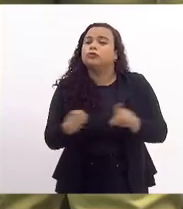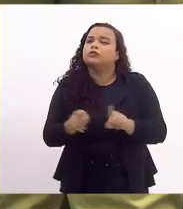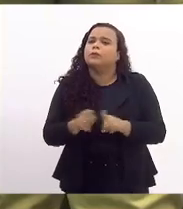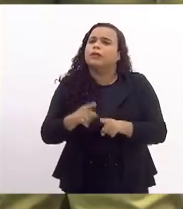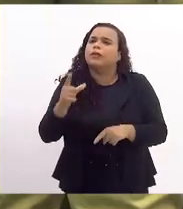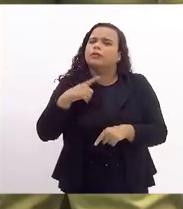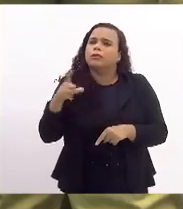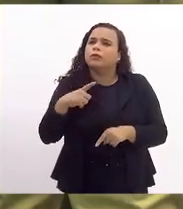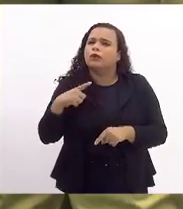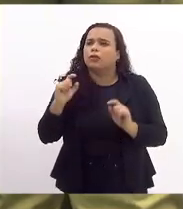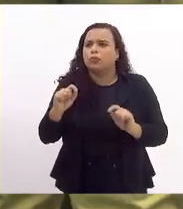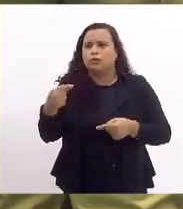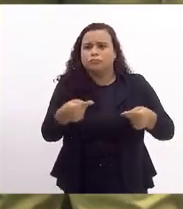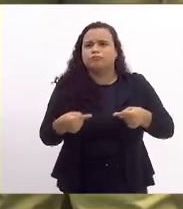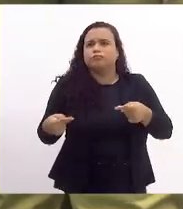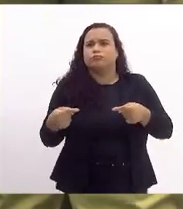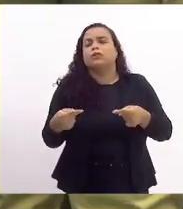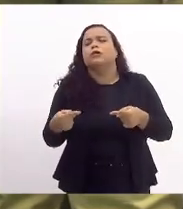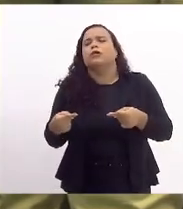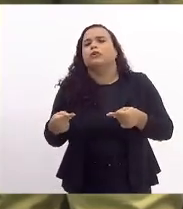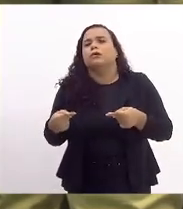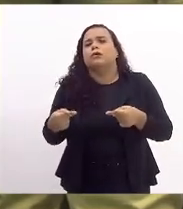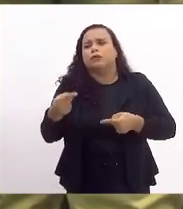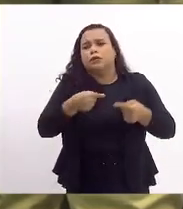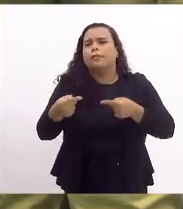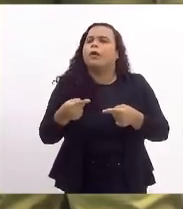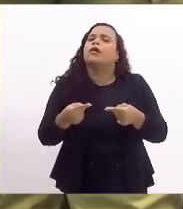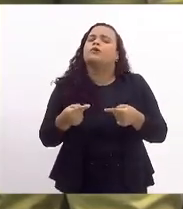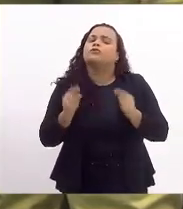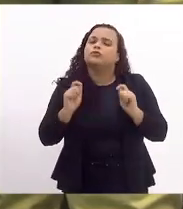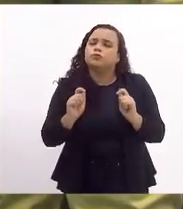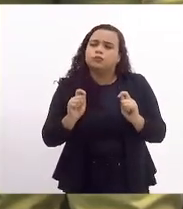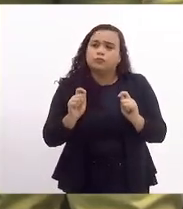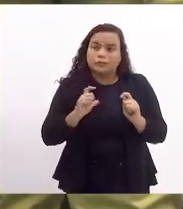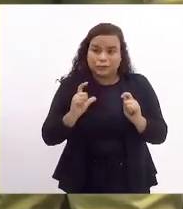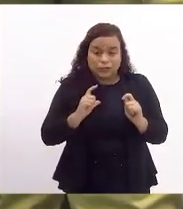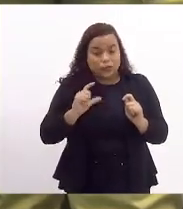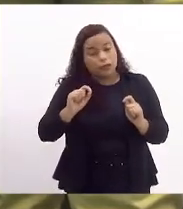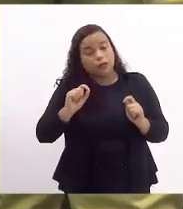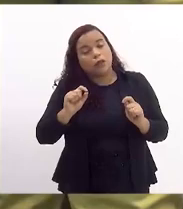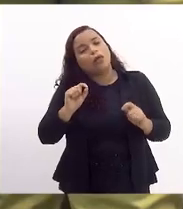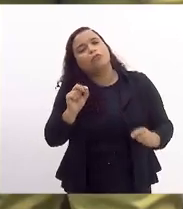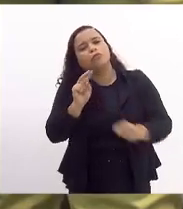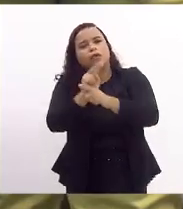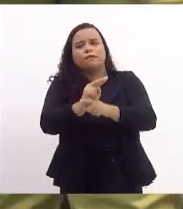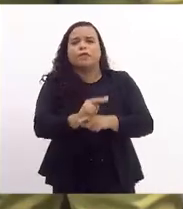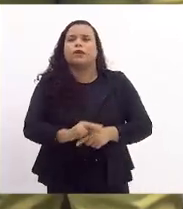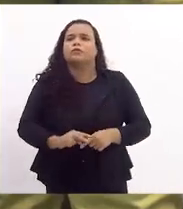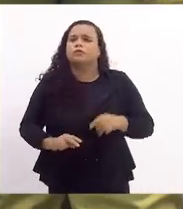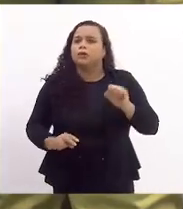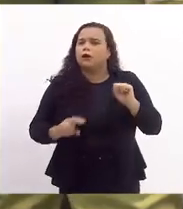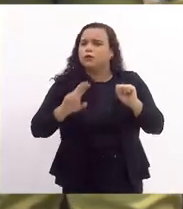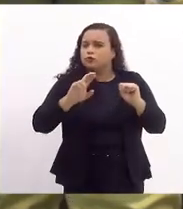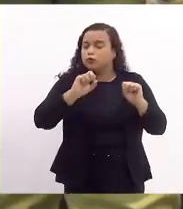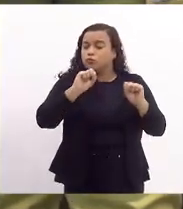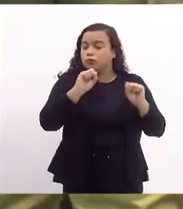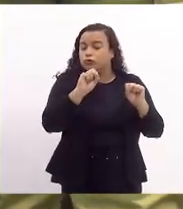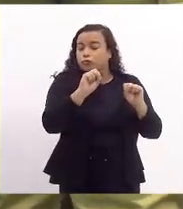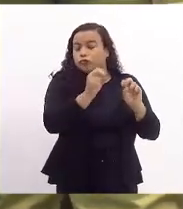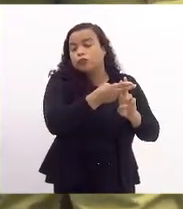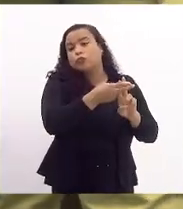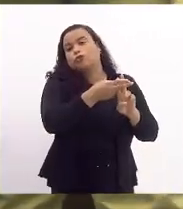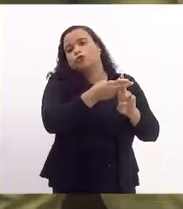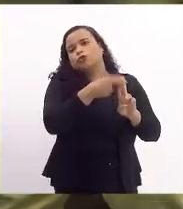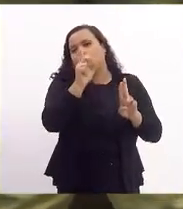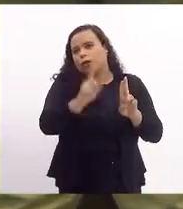jogo também Rejane nesse debate deputada Martha Rocha está em jogo a defesa do SUS a defesa do Sistema Único